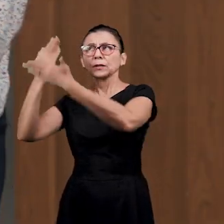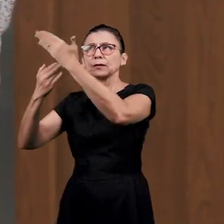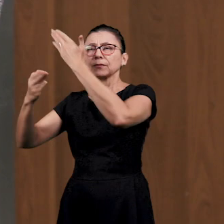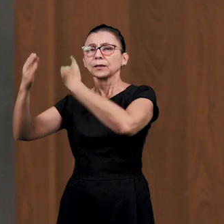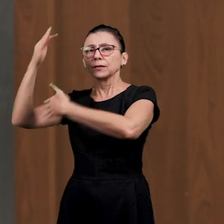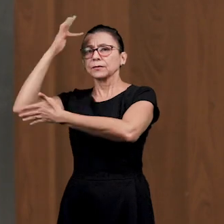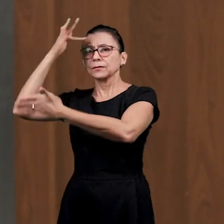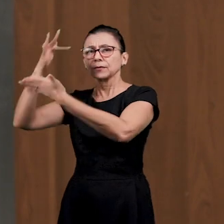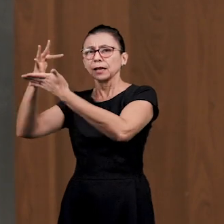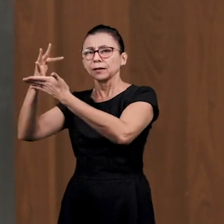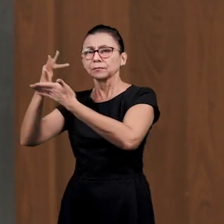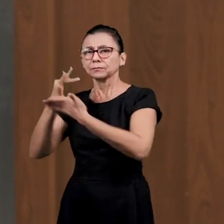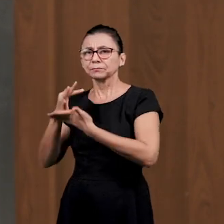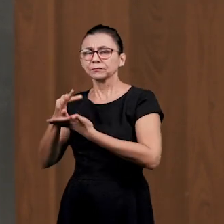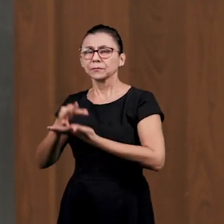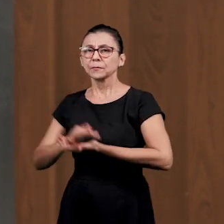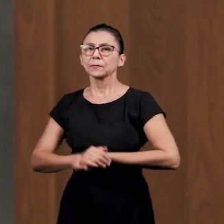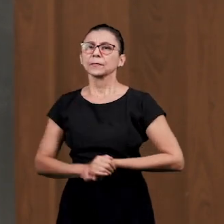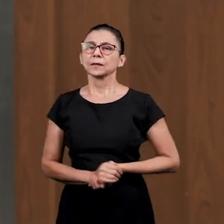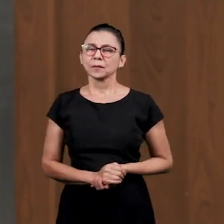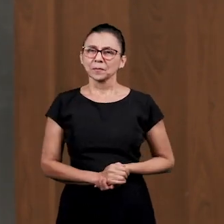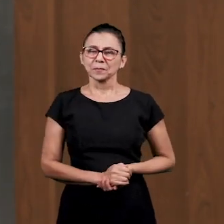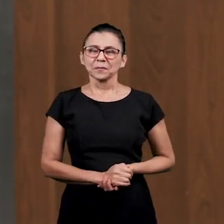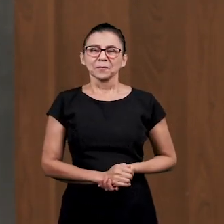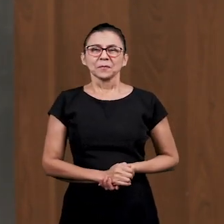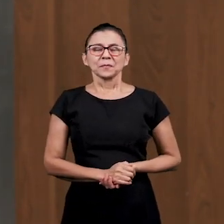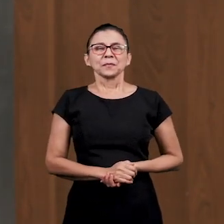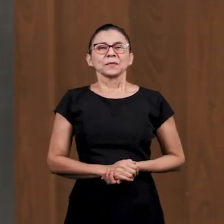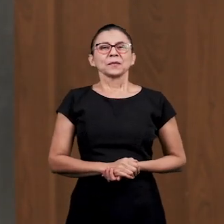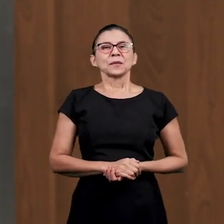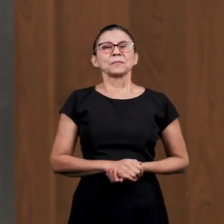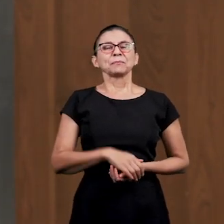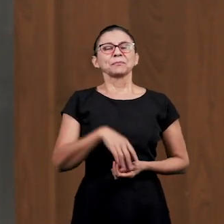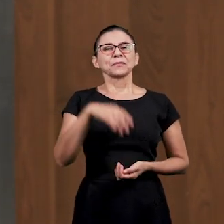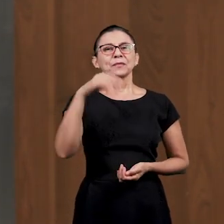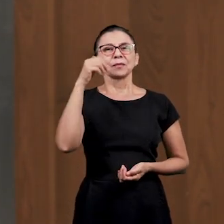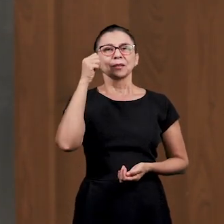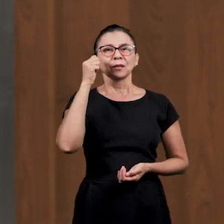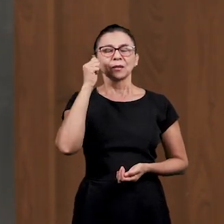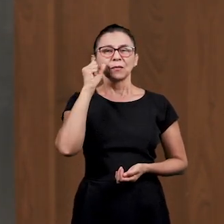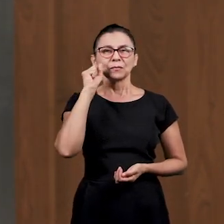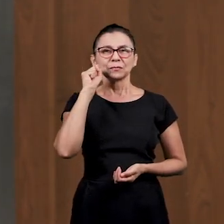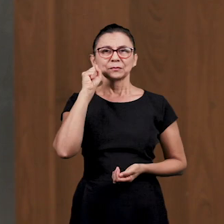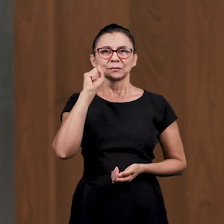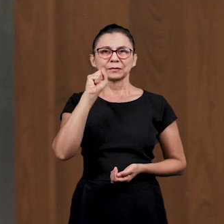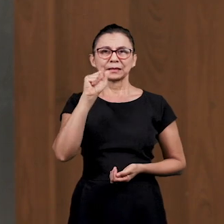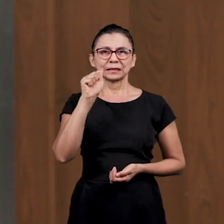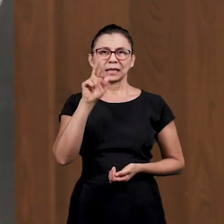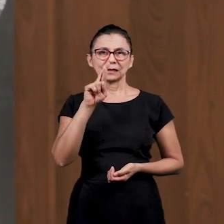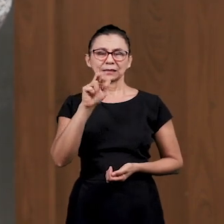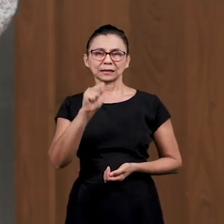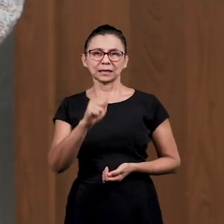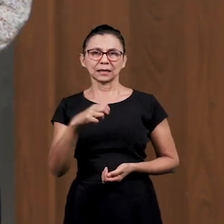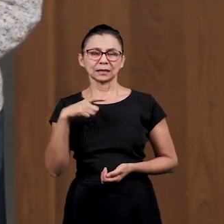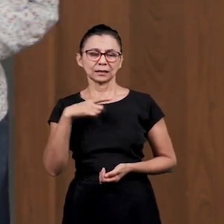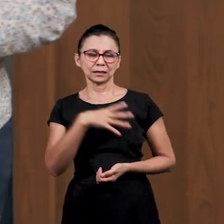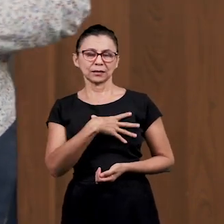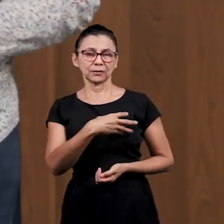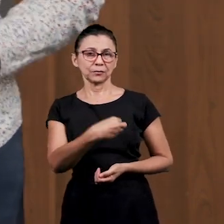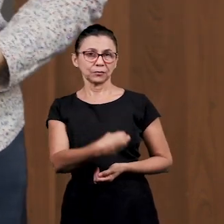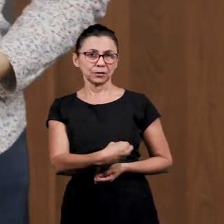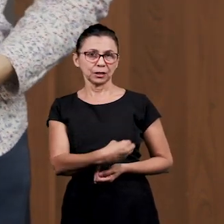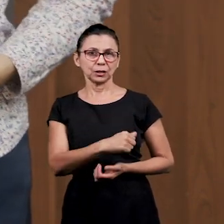então, concebe um filho e tem ali o filho da promessa, que é Isaque.